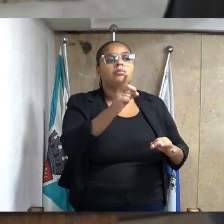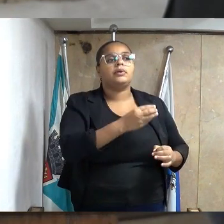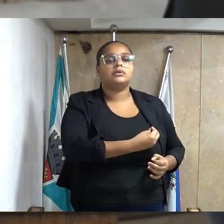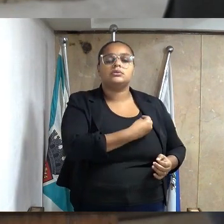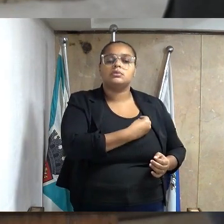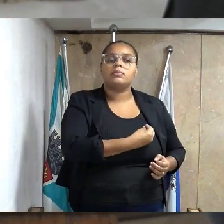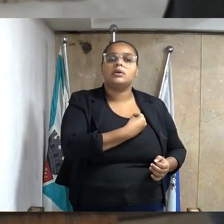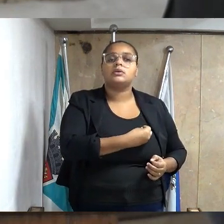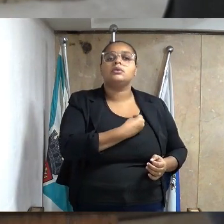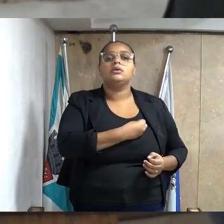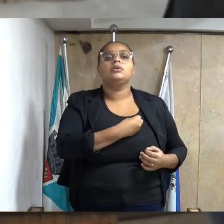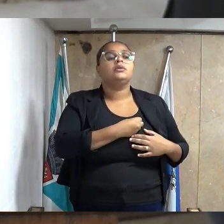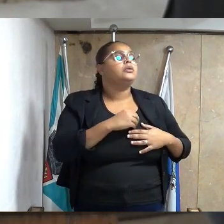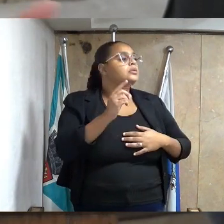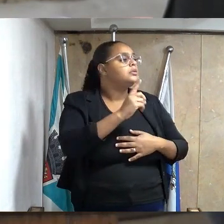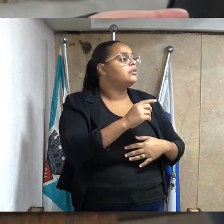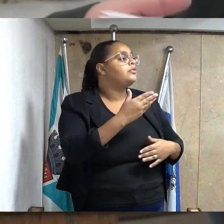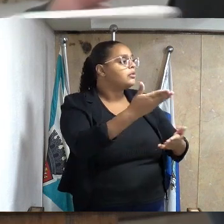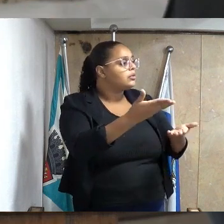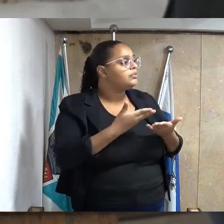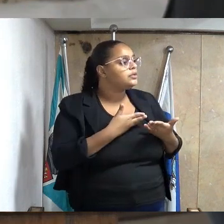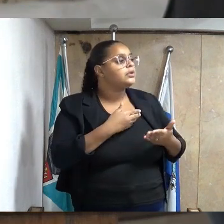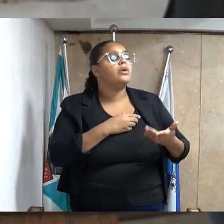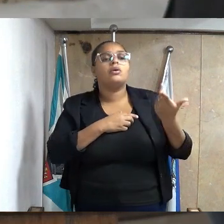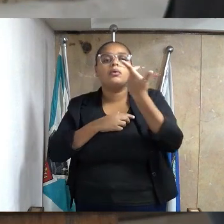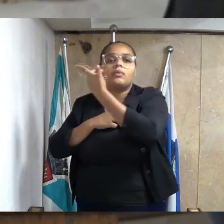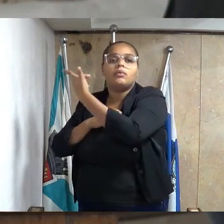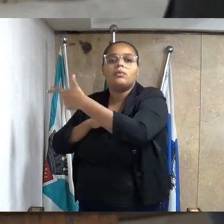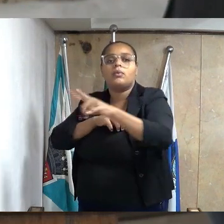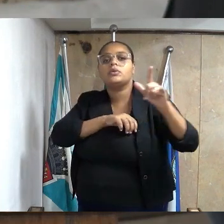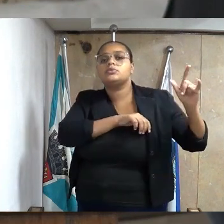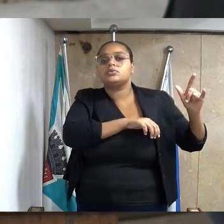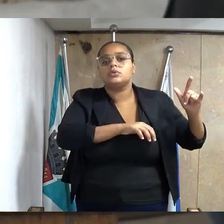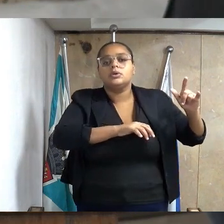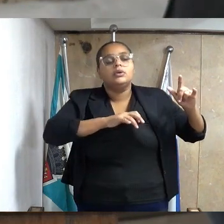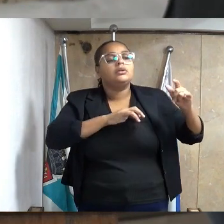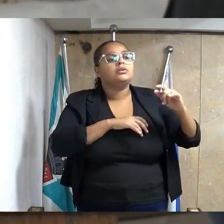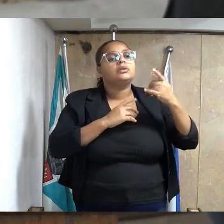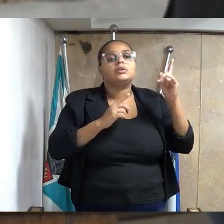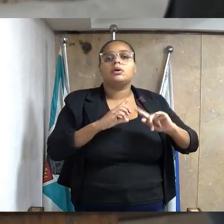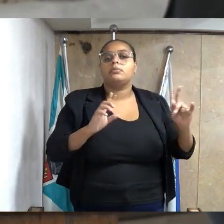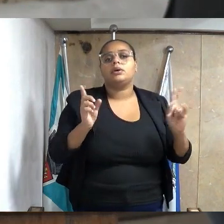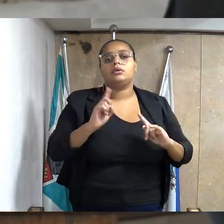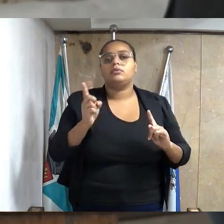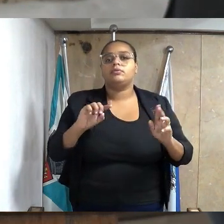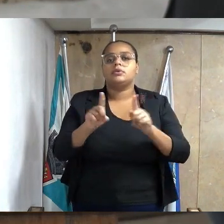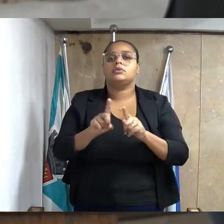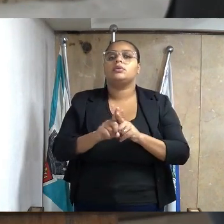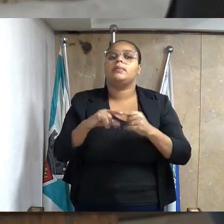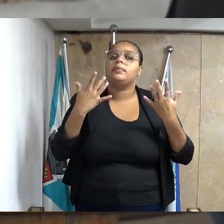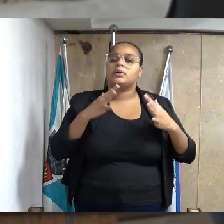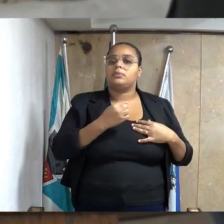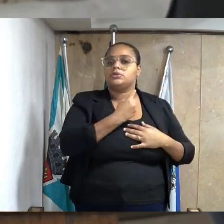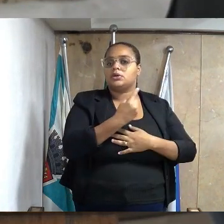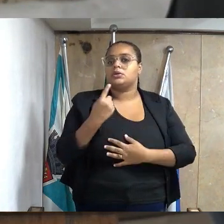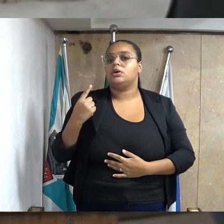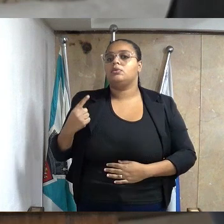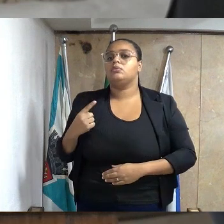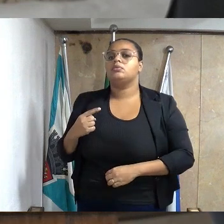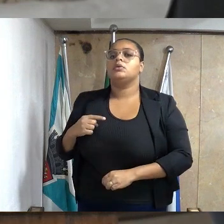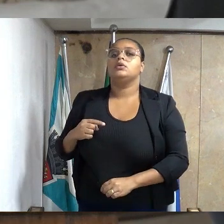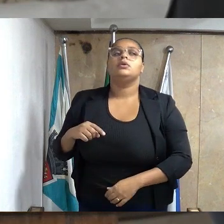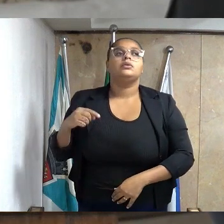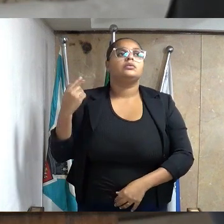participei, que eu não fui convidado e outros vereadores não foi. Mas parabéns para cada um de vocês que tiveram